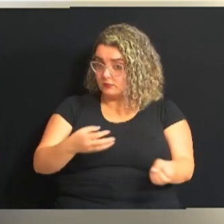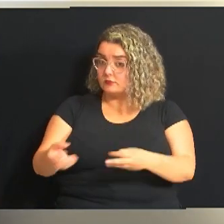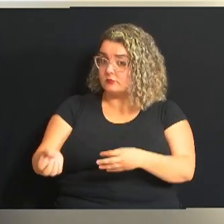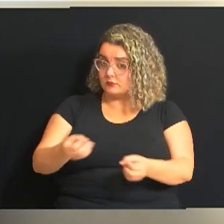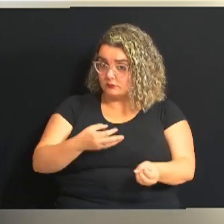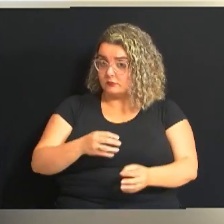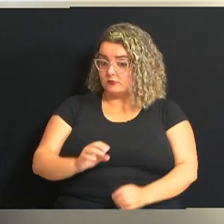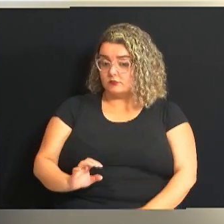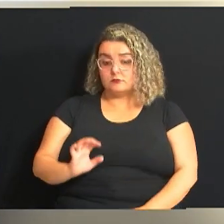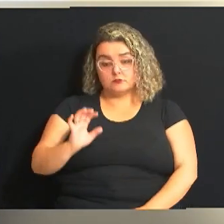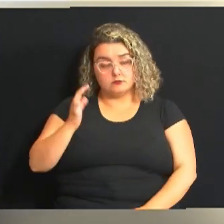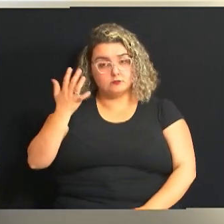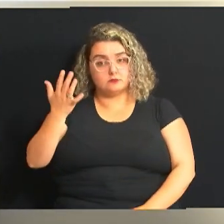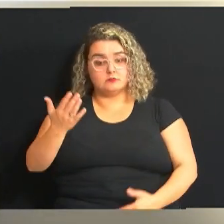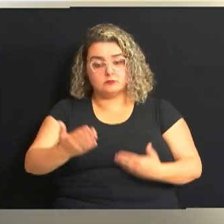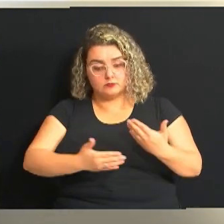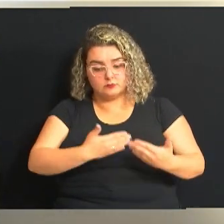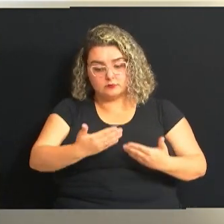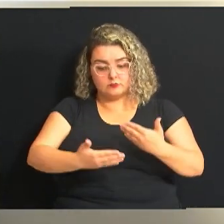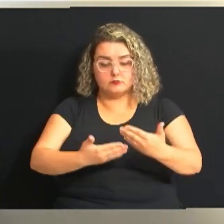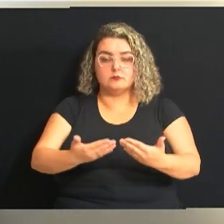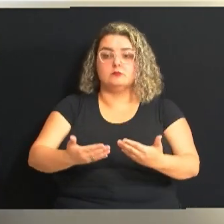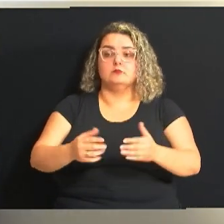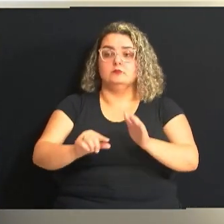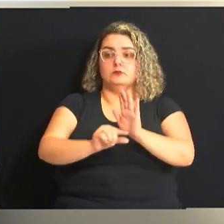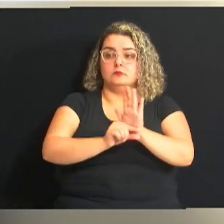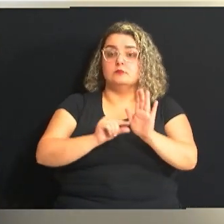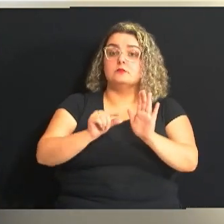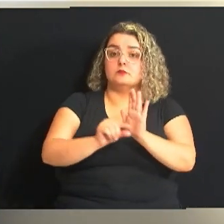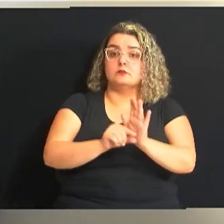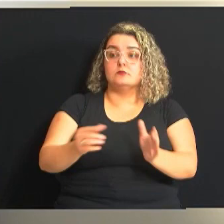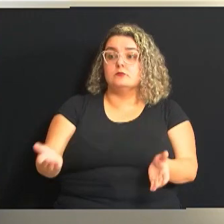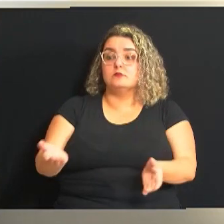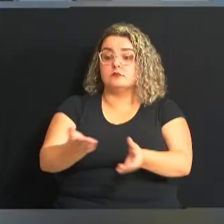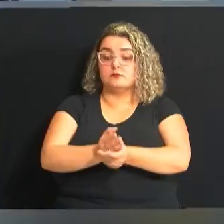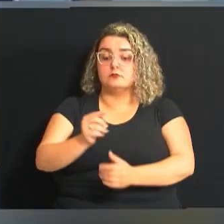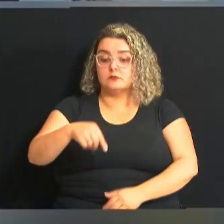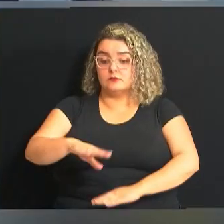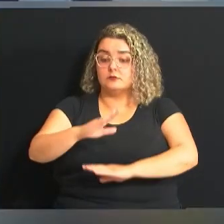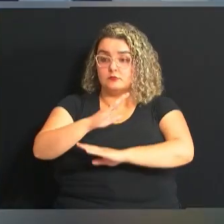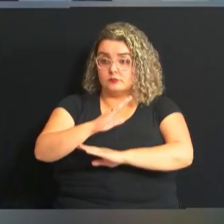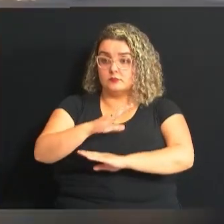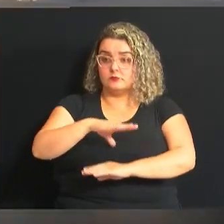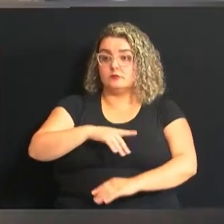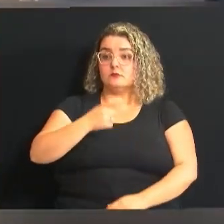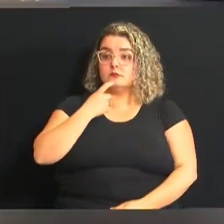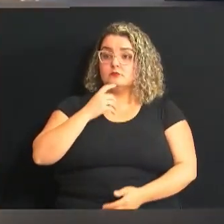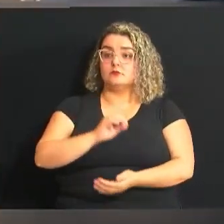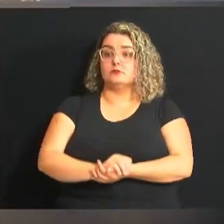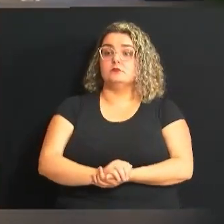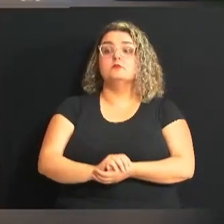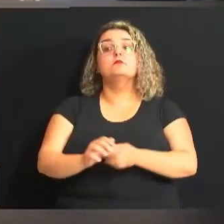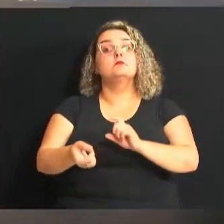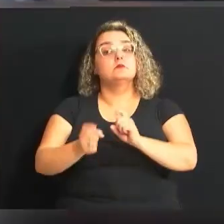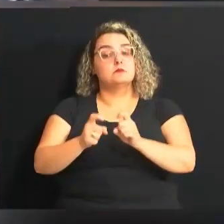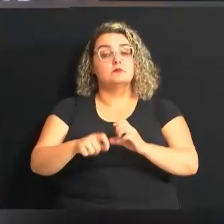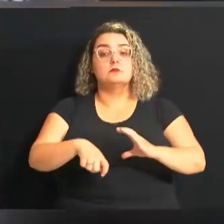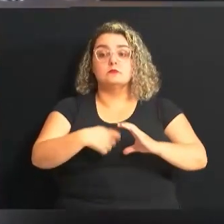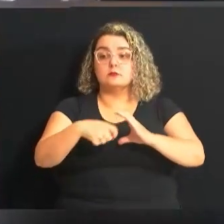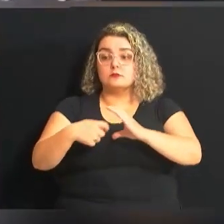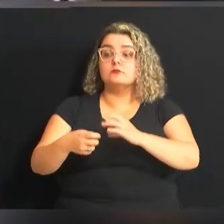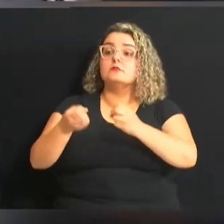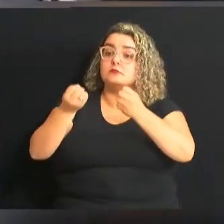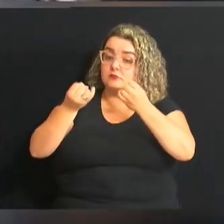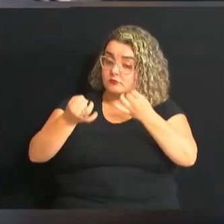acontecimentos em relação a essa minuta que foi protocolada aqui na Câmara Municipal. Durante a reunião, um vídeo